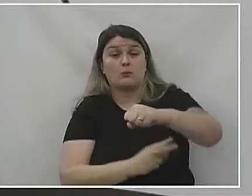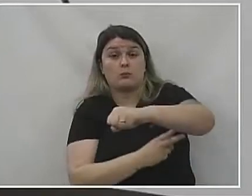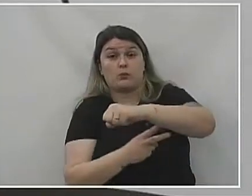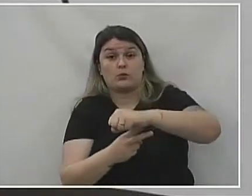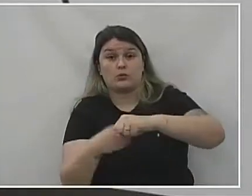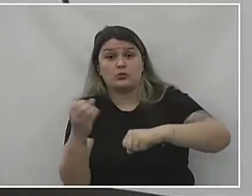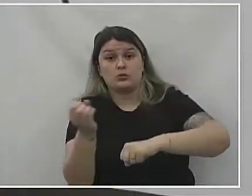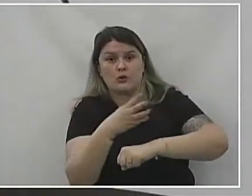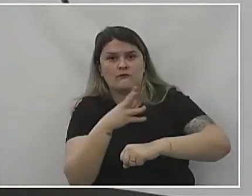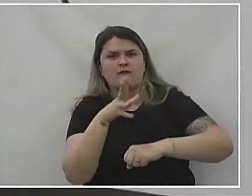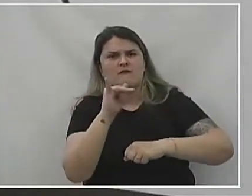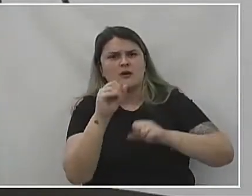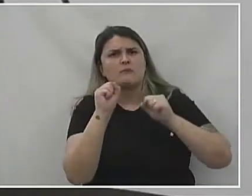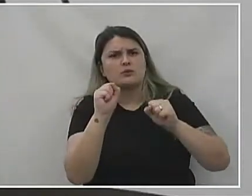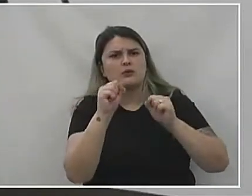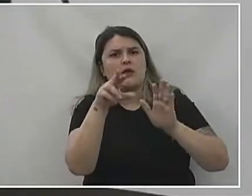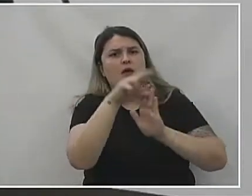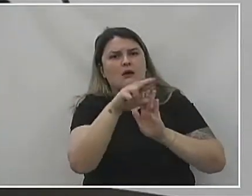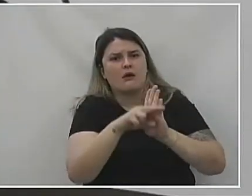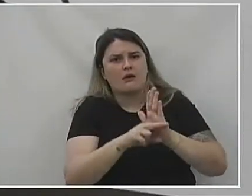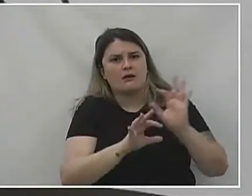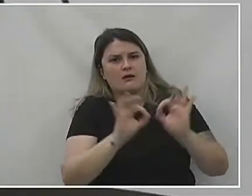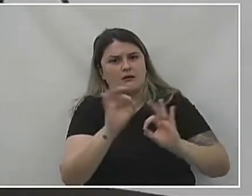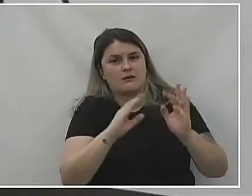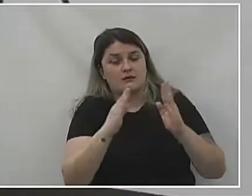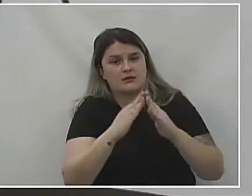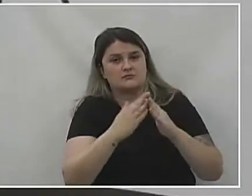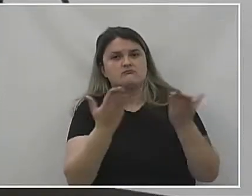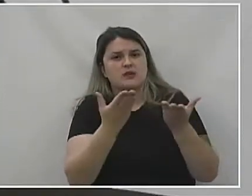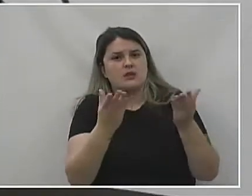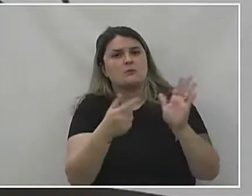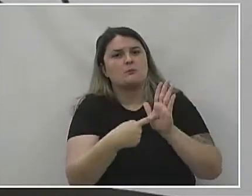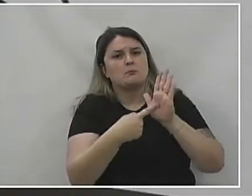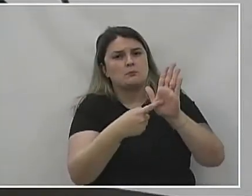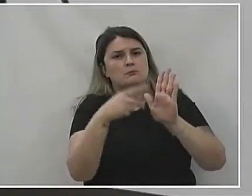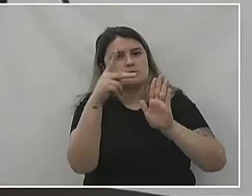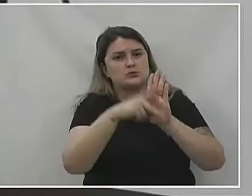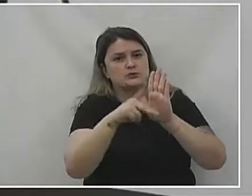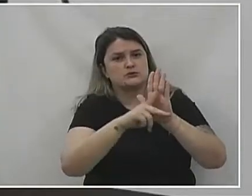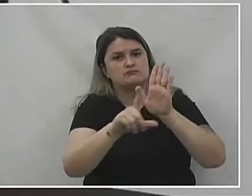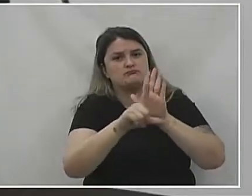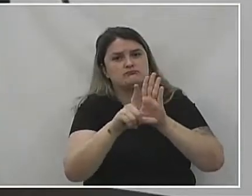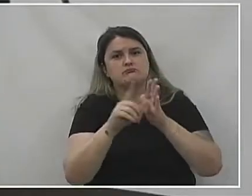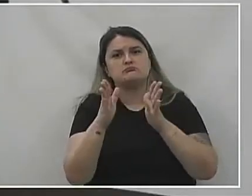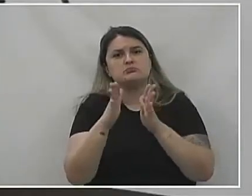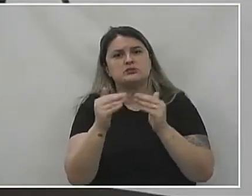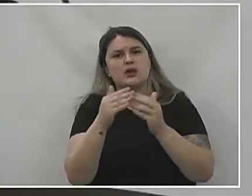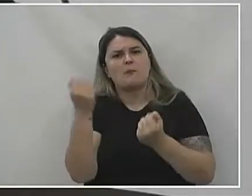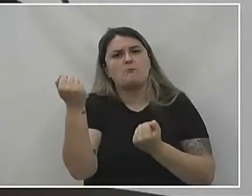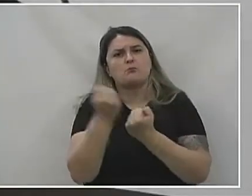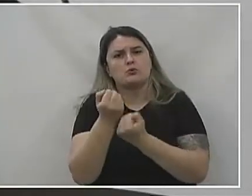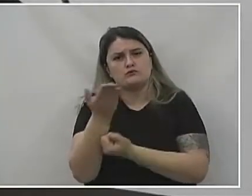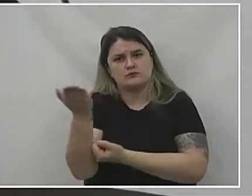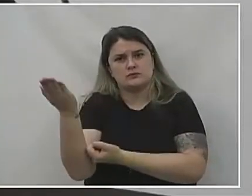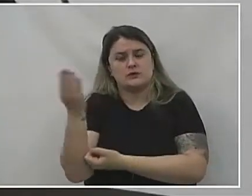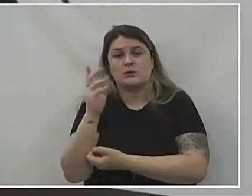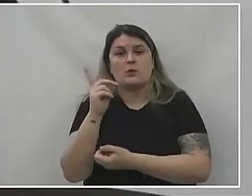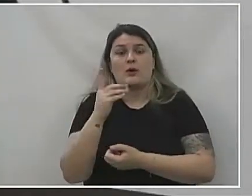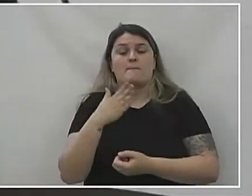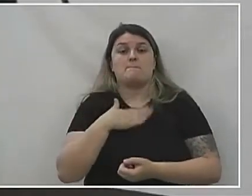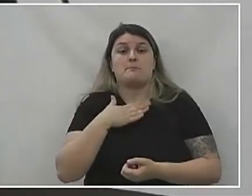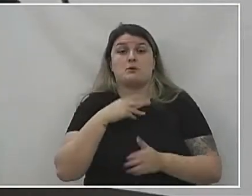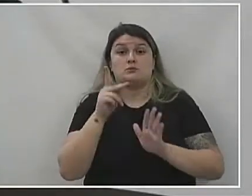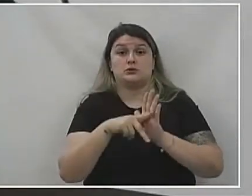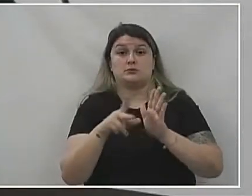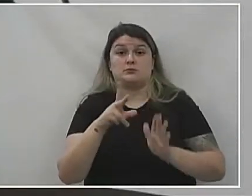essa cota vão poder regularizar esses Imóveis estão quero apresentar um projeto de lei quero contar com o apoio de todos os vereadores porque não é um projeto meu